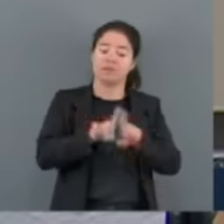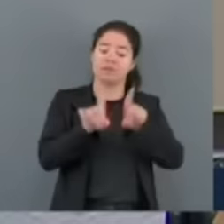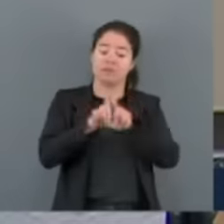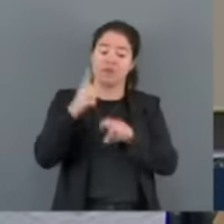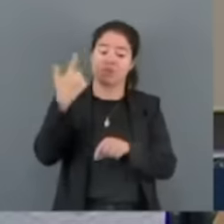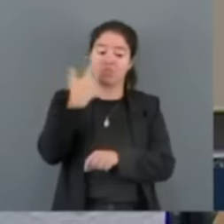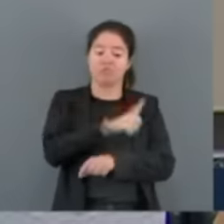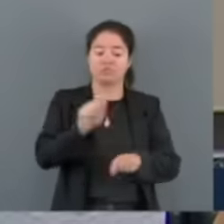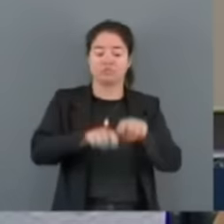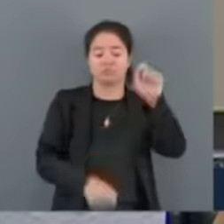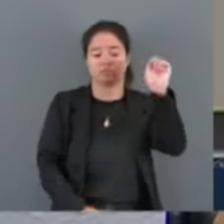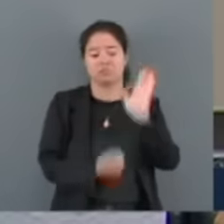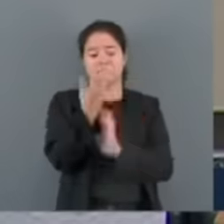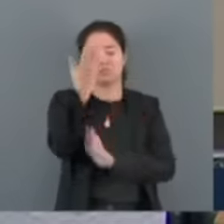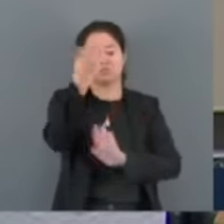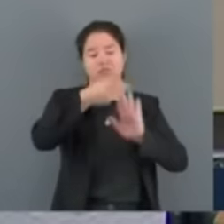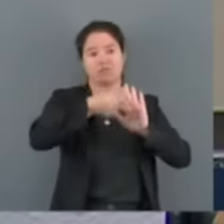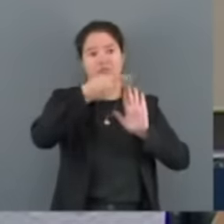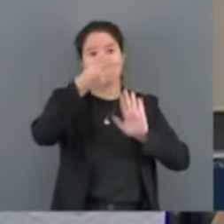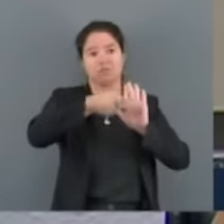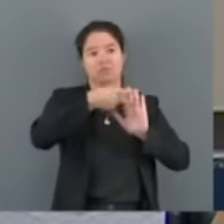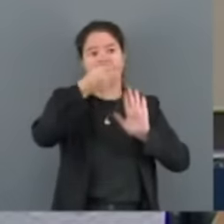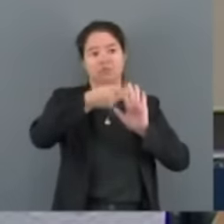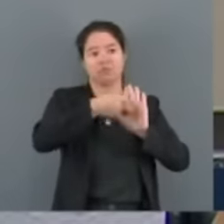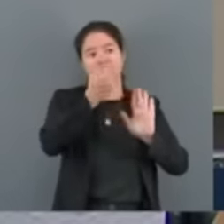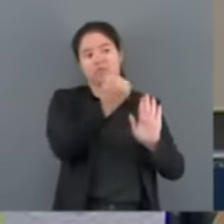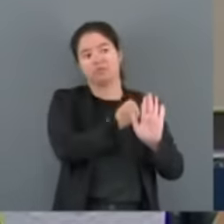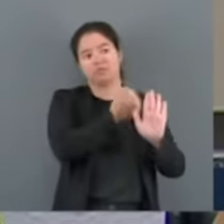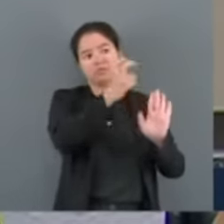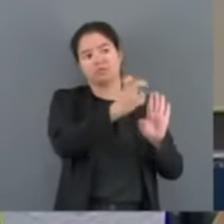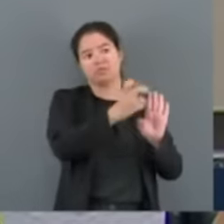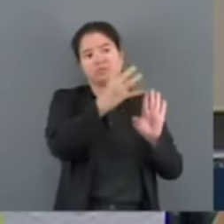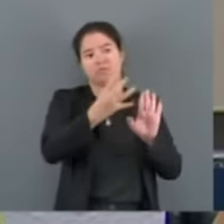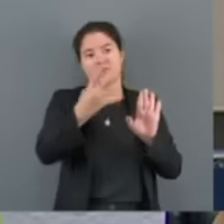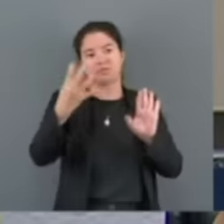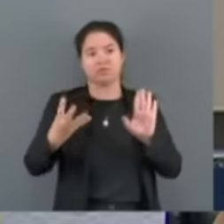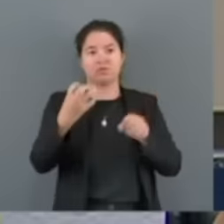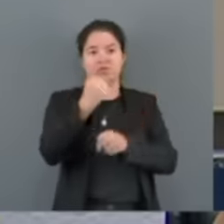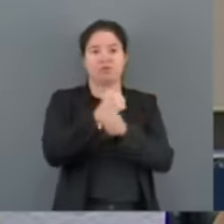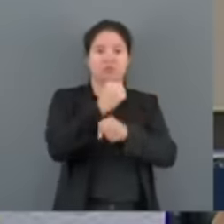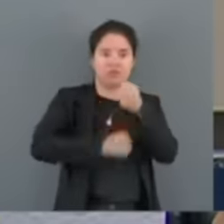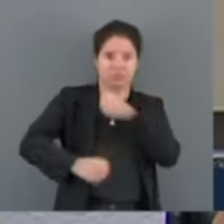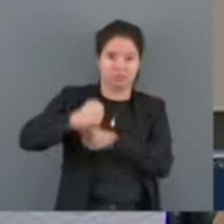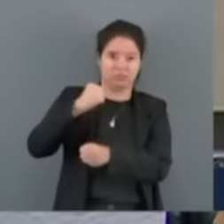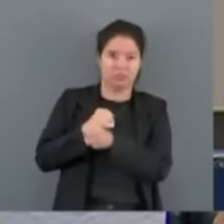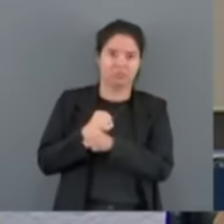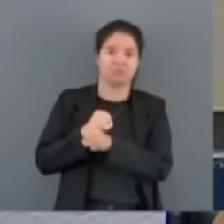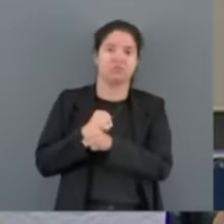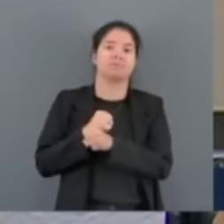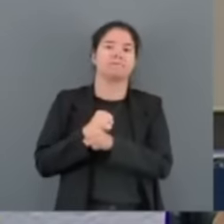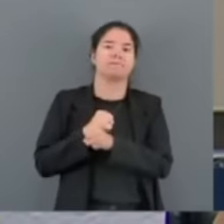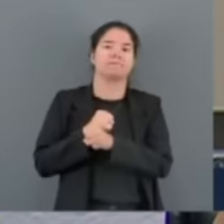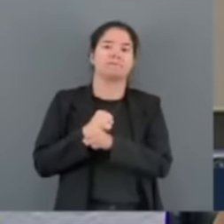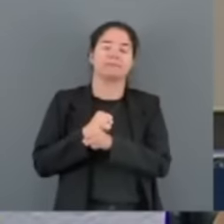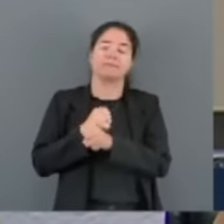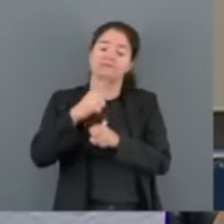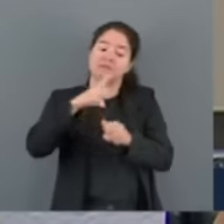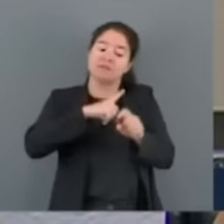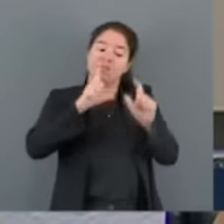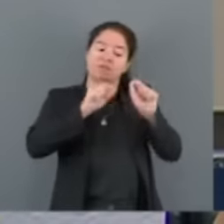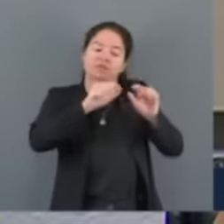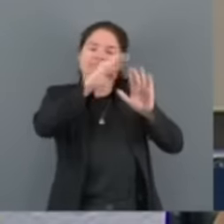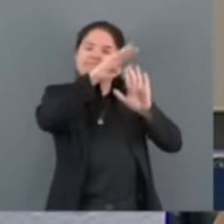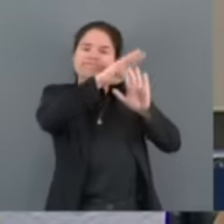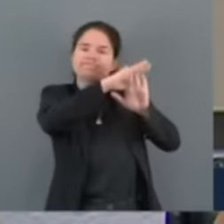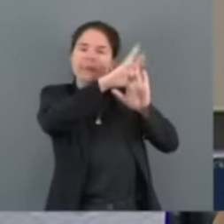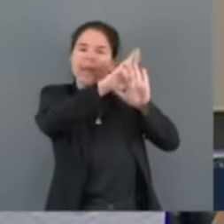uma portaria, a portaria de número 544 do ano passado. Ali existem critérios